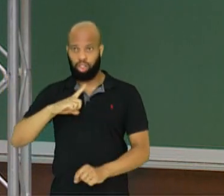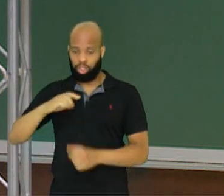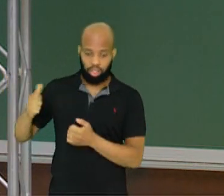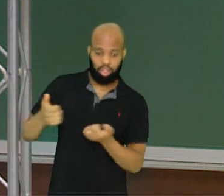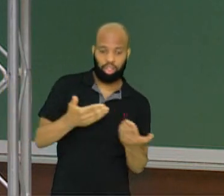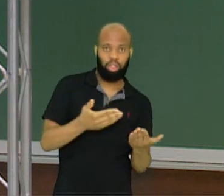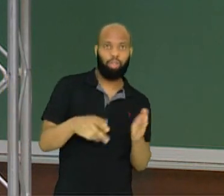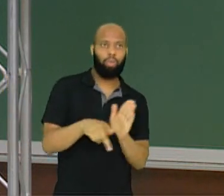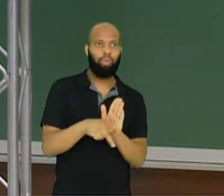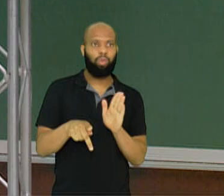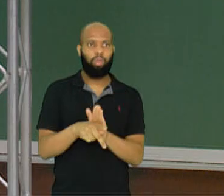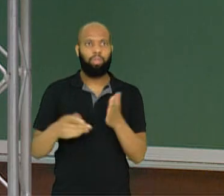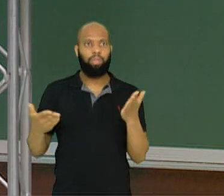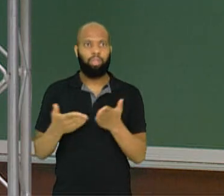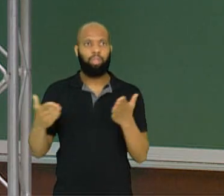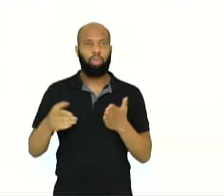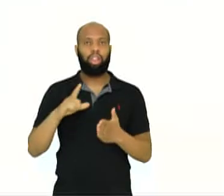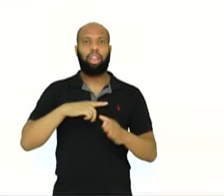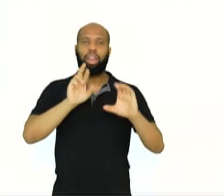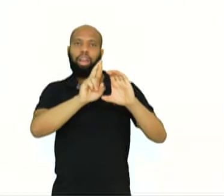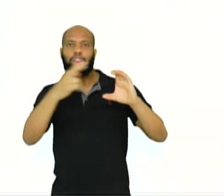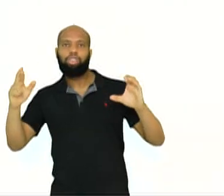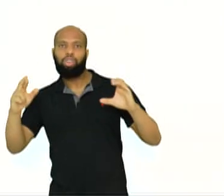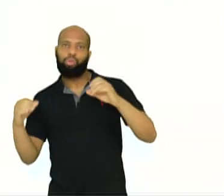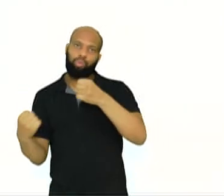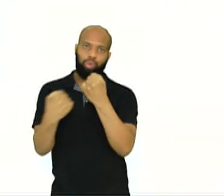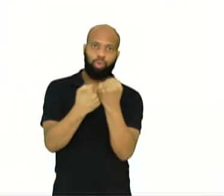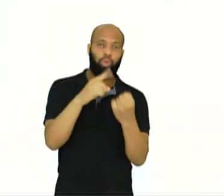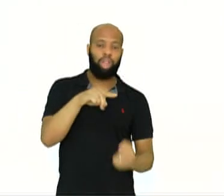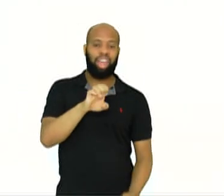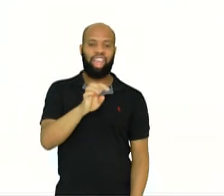lugar para o radical aqui etil.